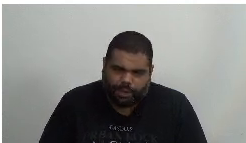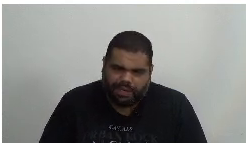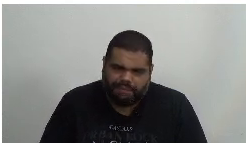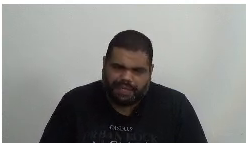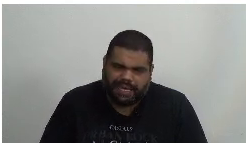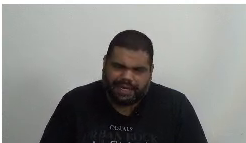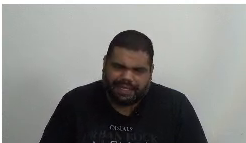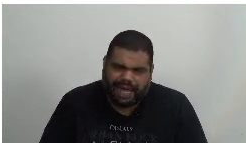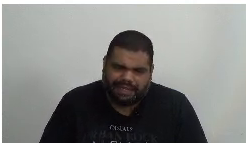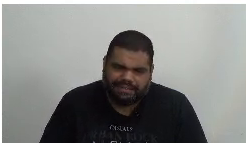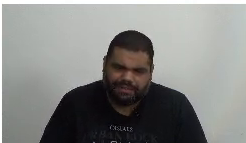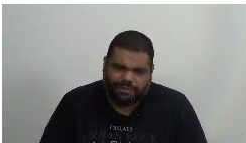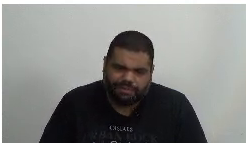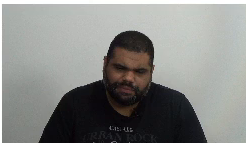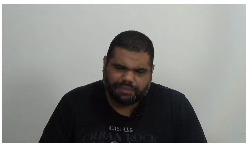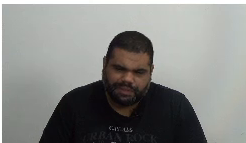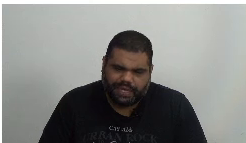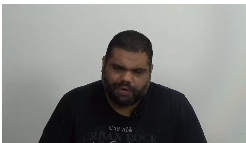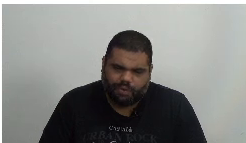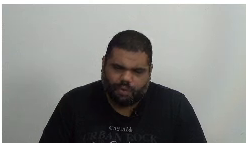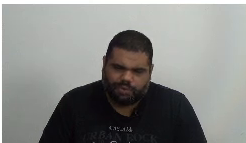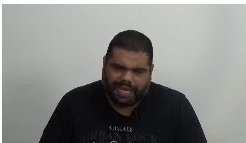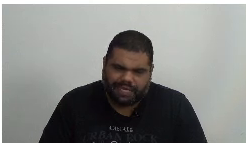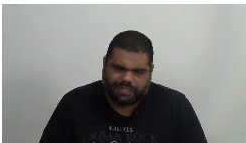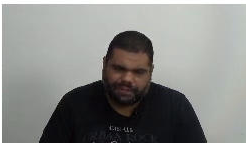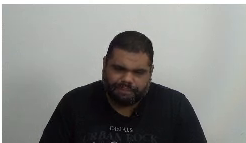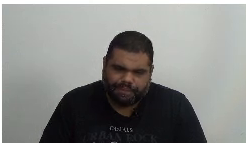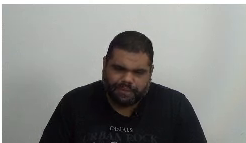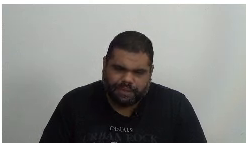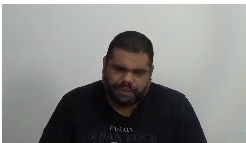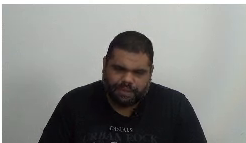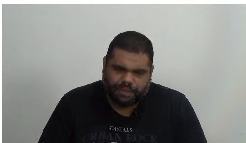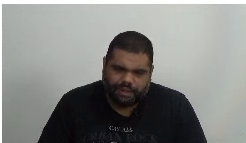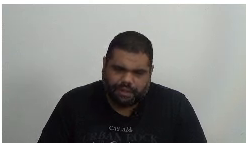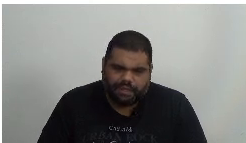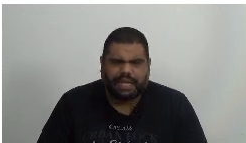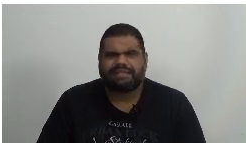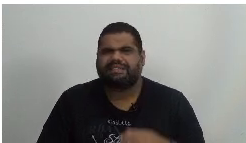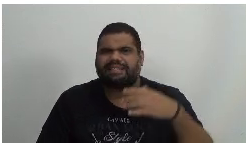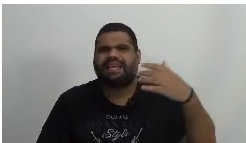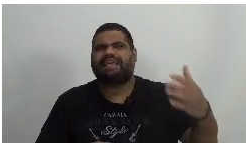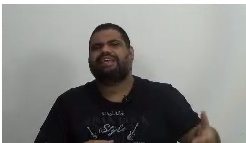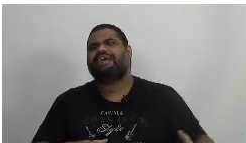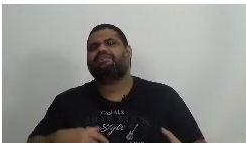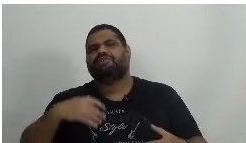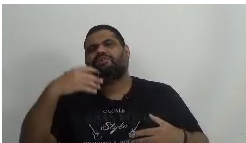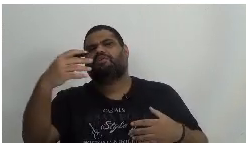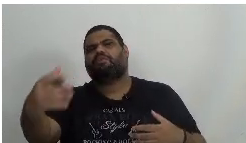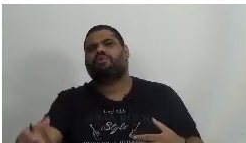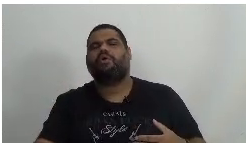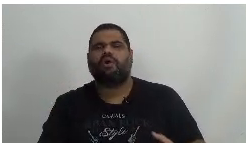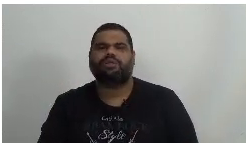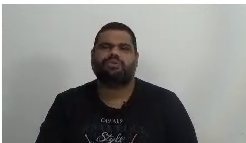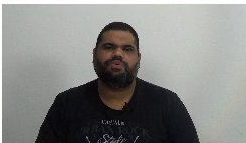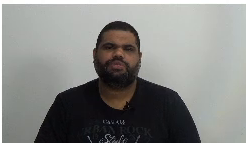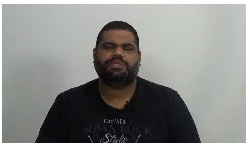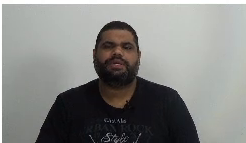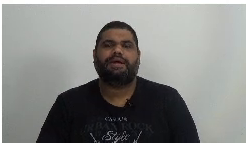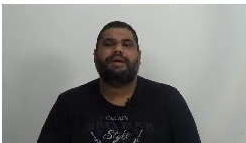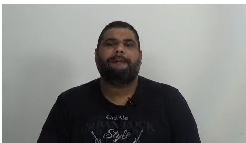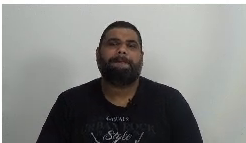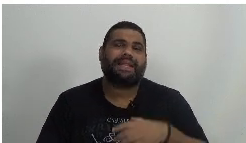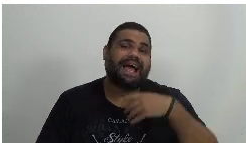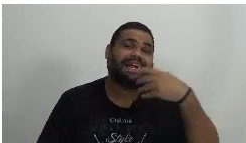falei, probleminha clássico de contagem, né? Senhas,